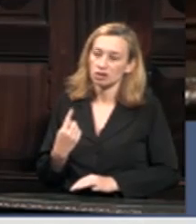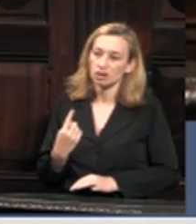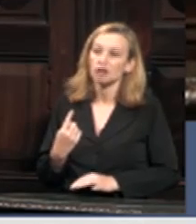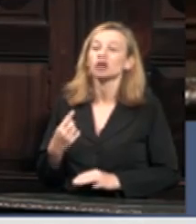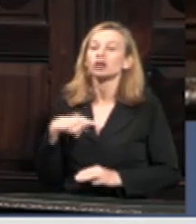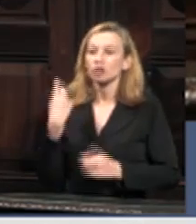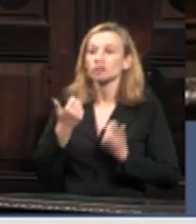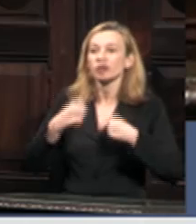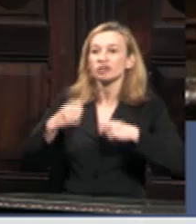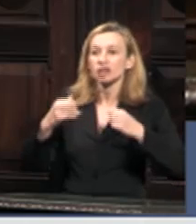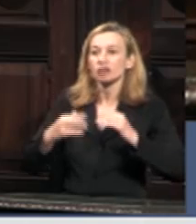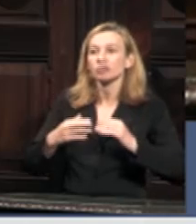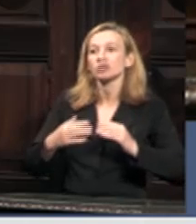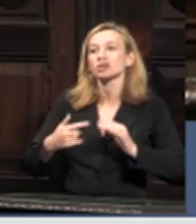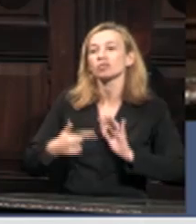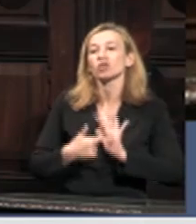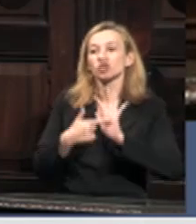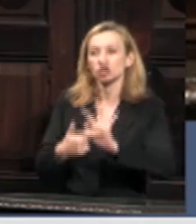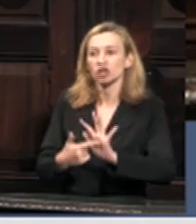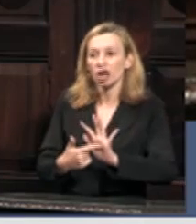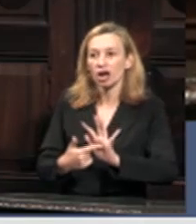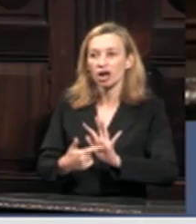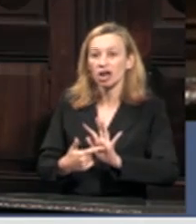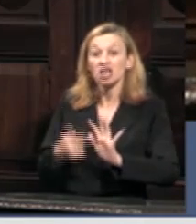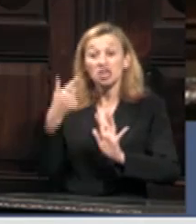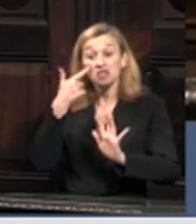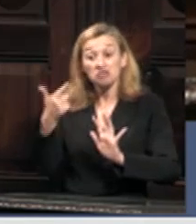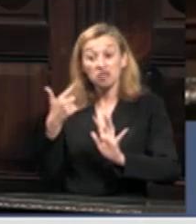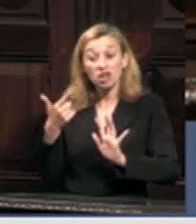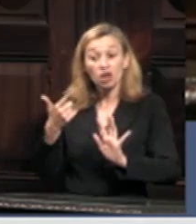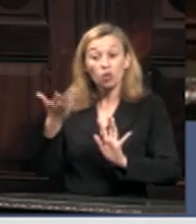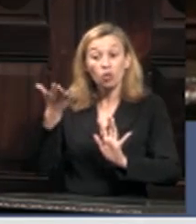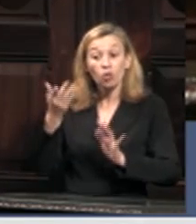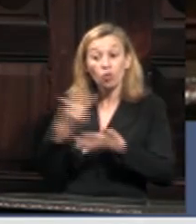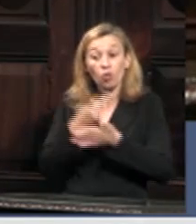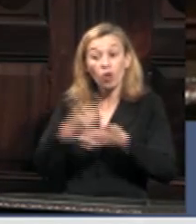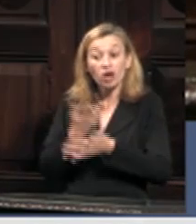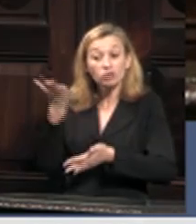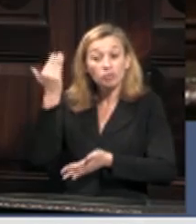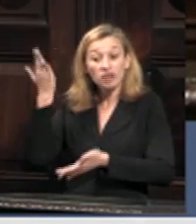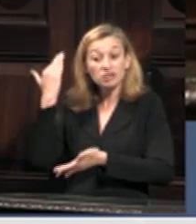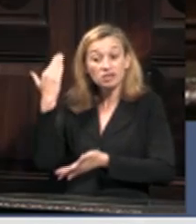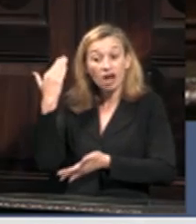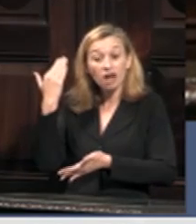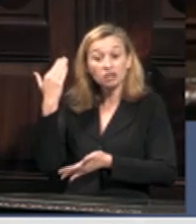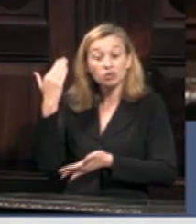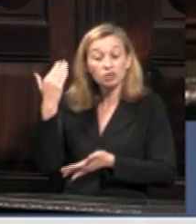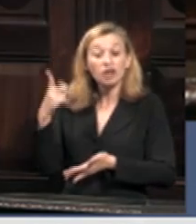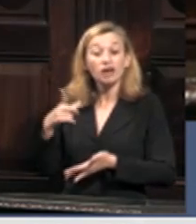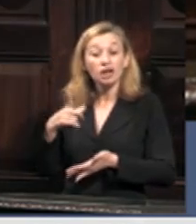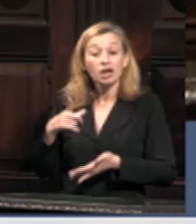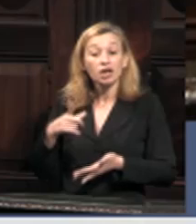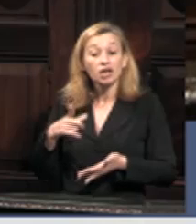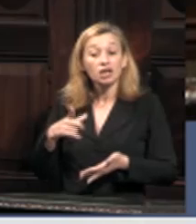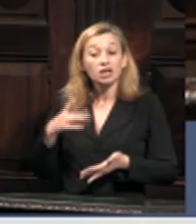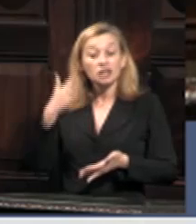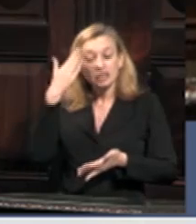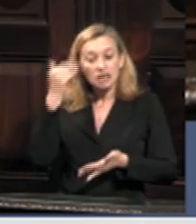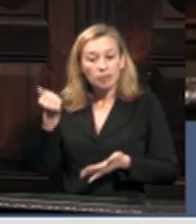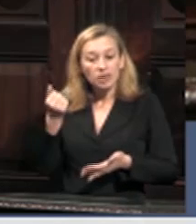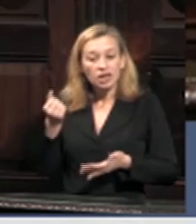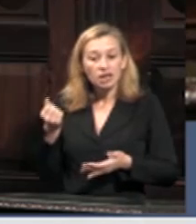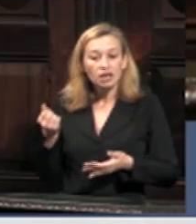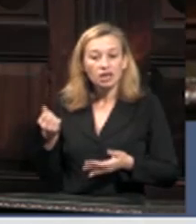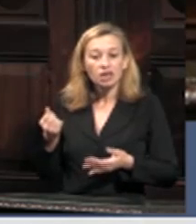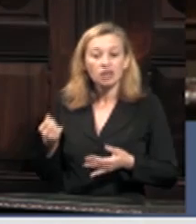que apresentar e aprender com erros do passado, fazer a nossa autocrítica e entender que gestão pública